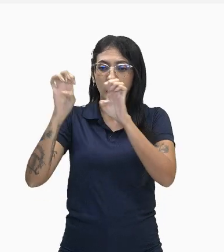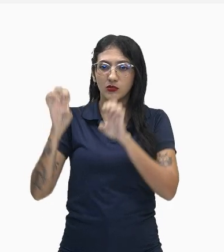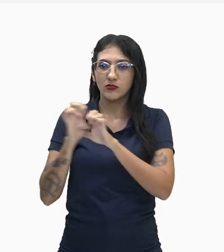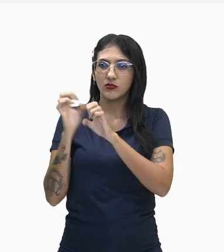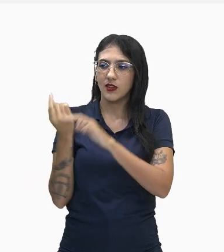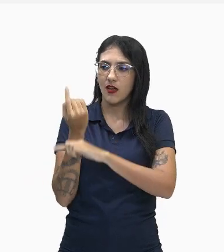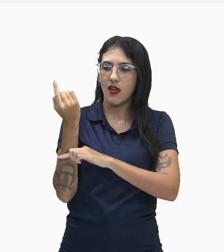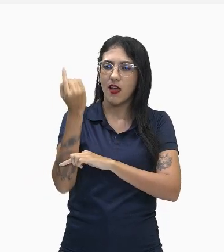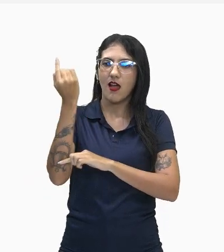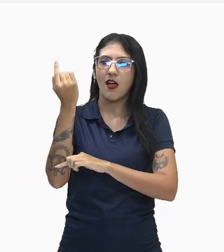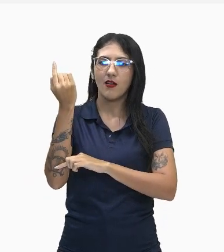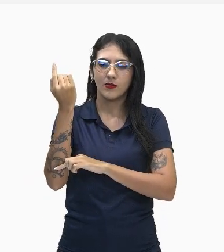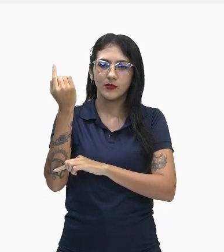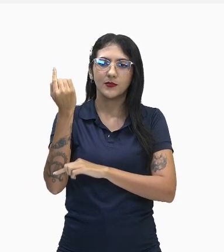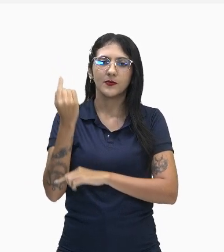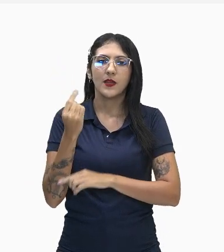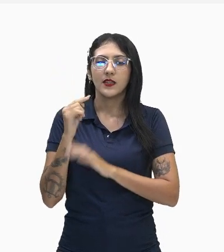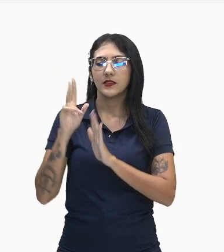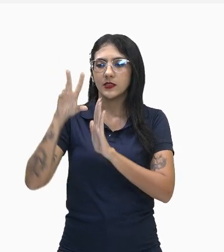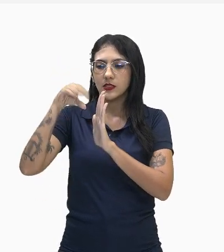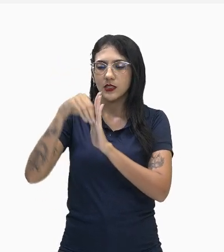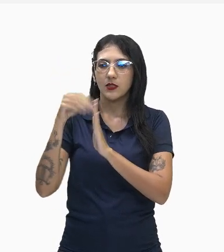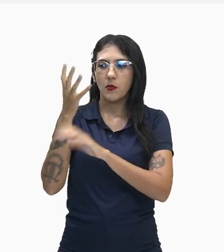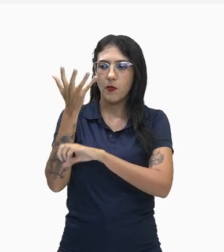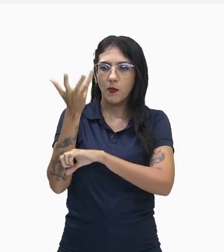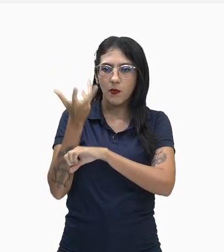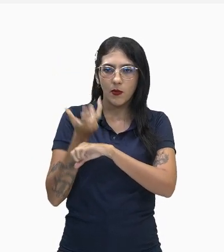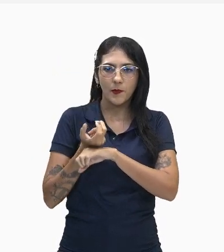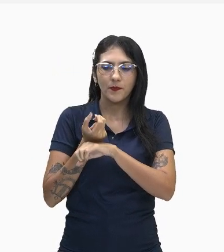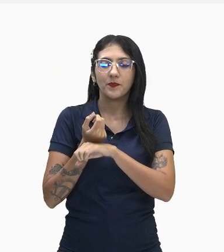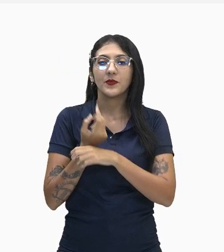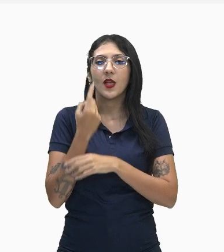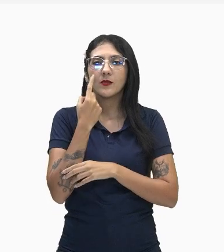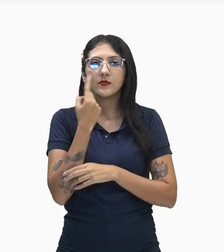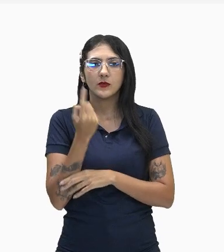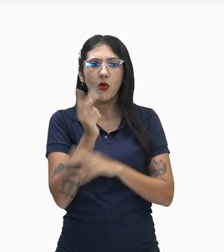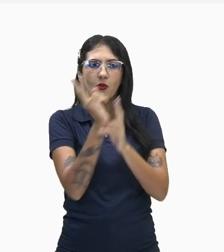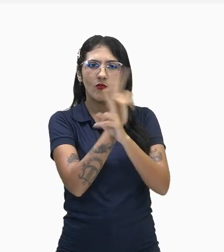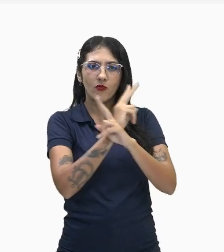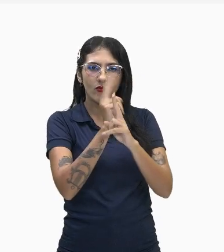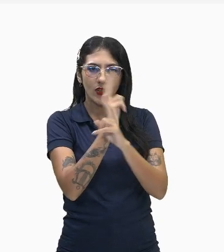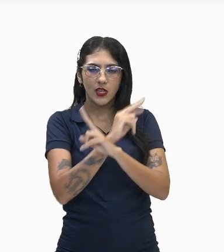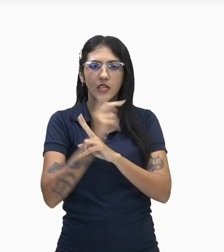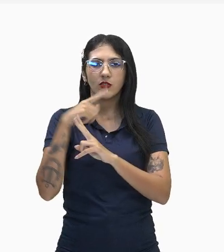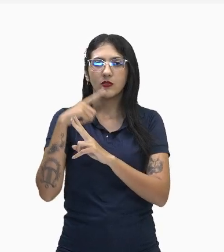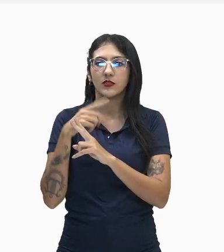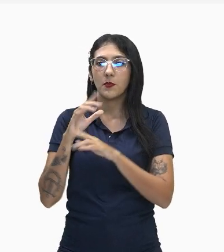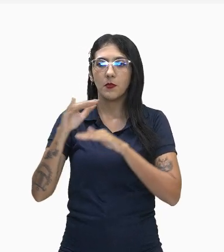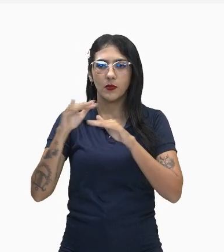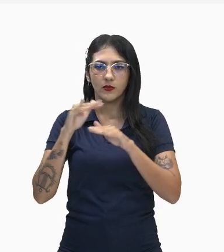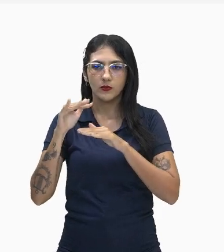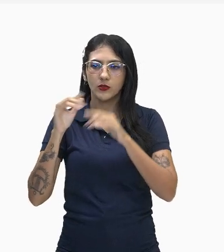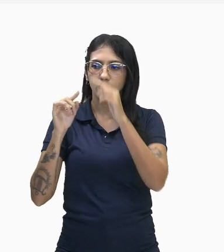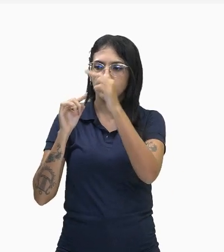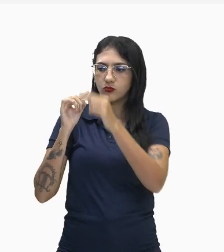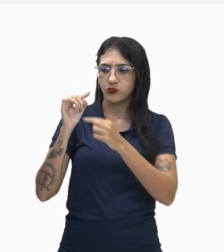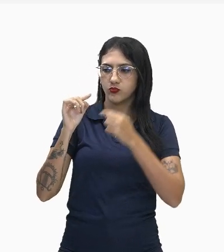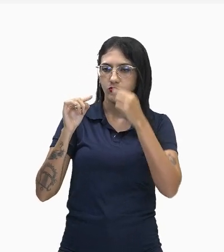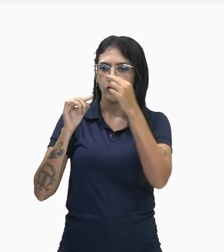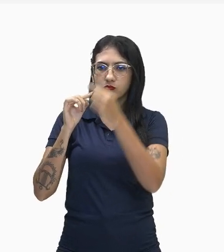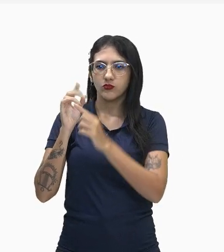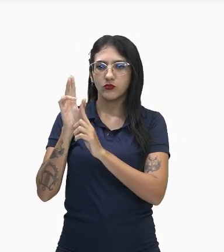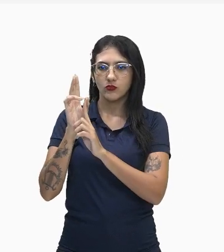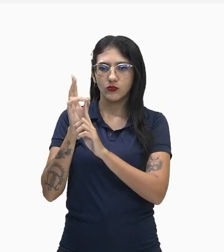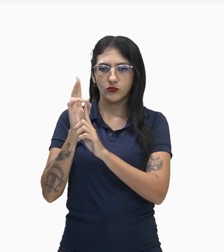que faz parte aí dos parques eólicos. Então, quando o vento sopra, ele vai fazer as pás das turbinas